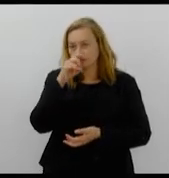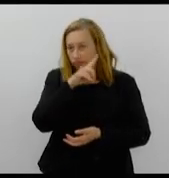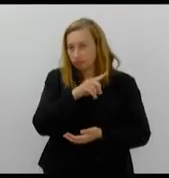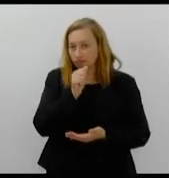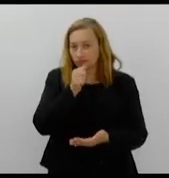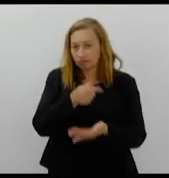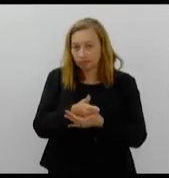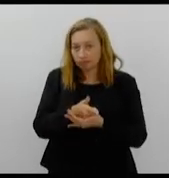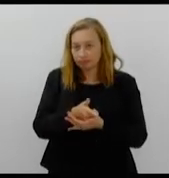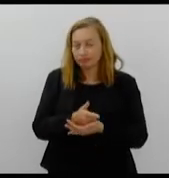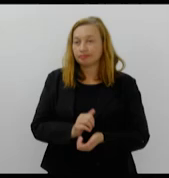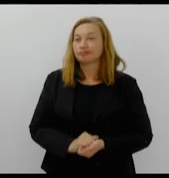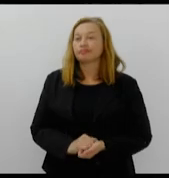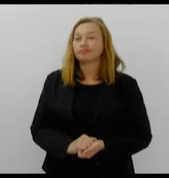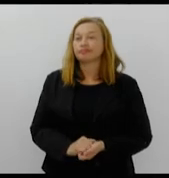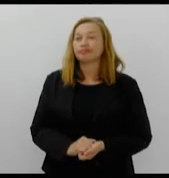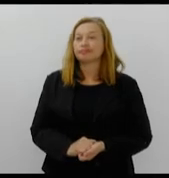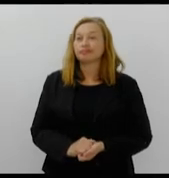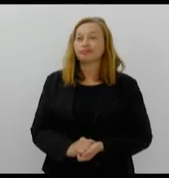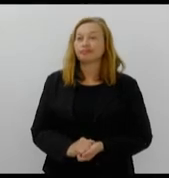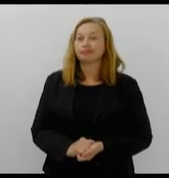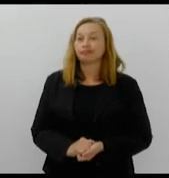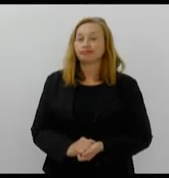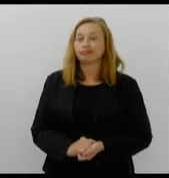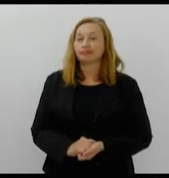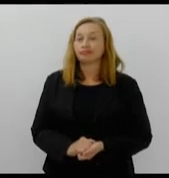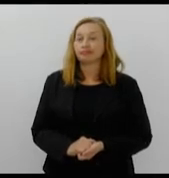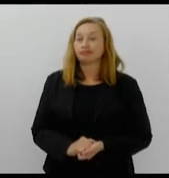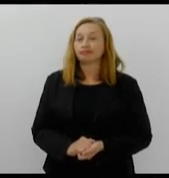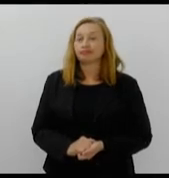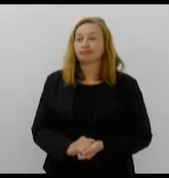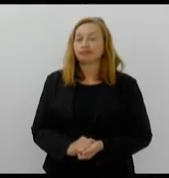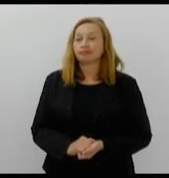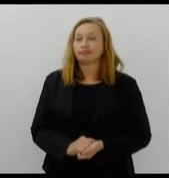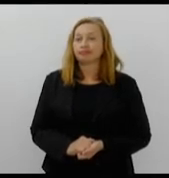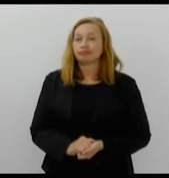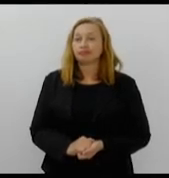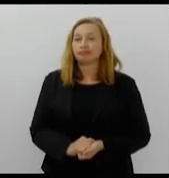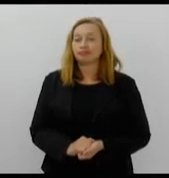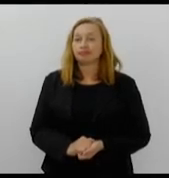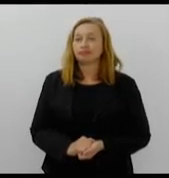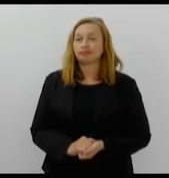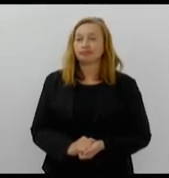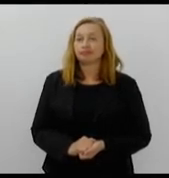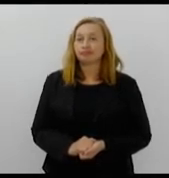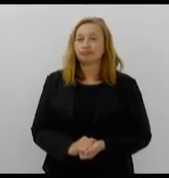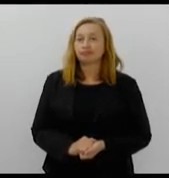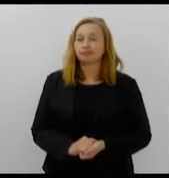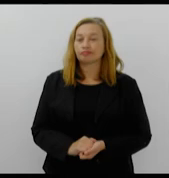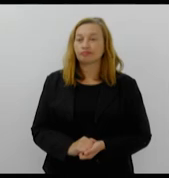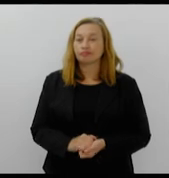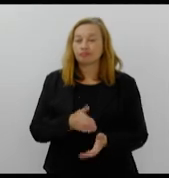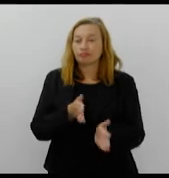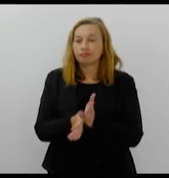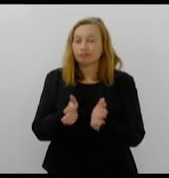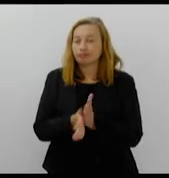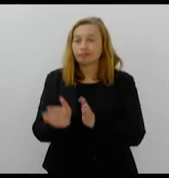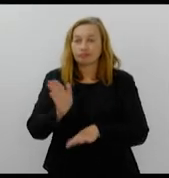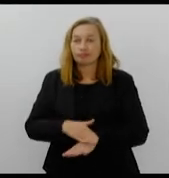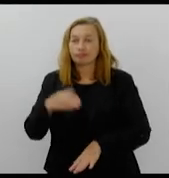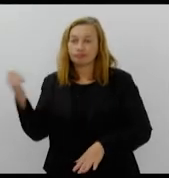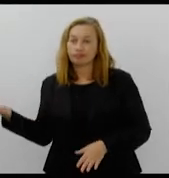isto é, com a sua despesa maior que a receita